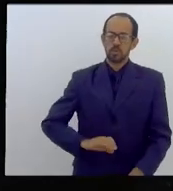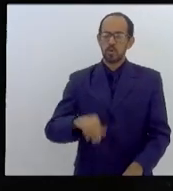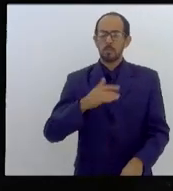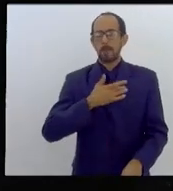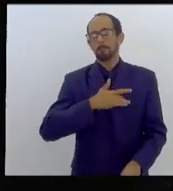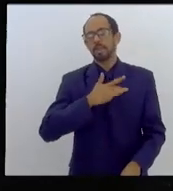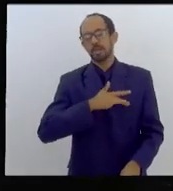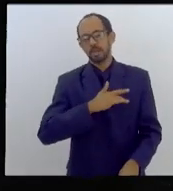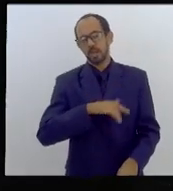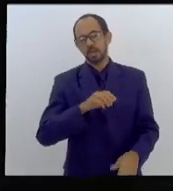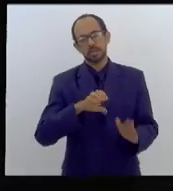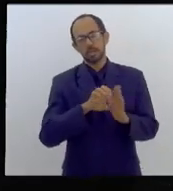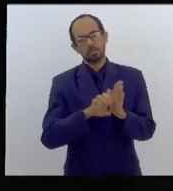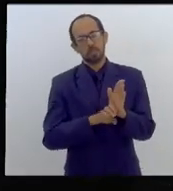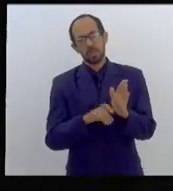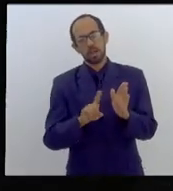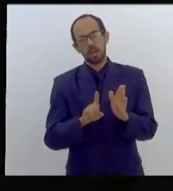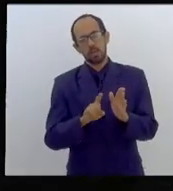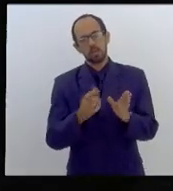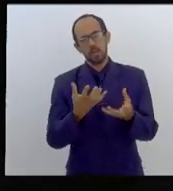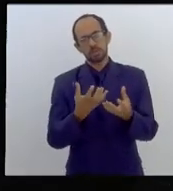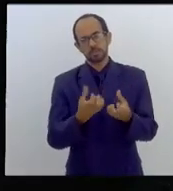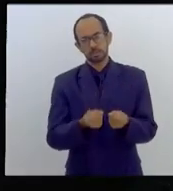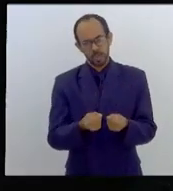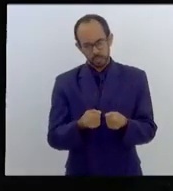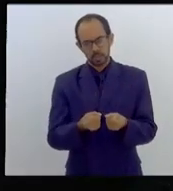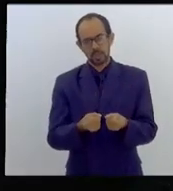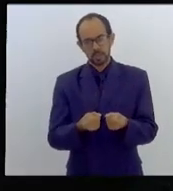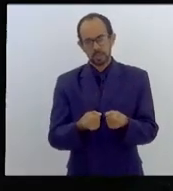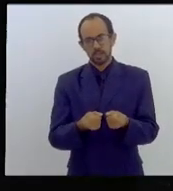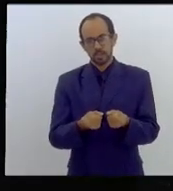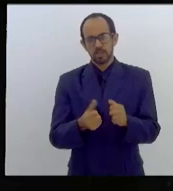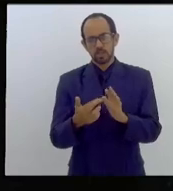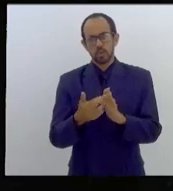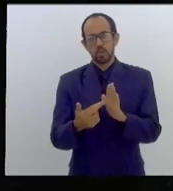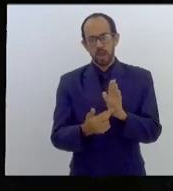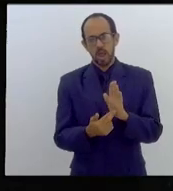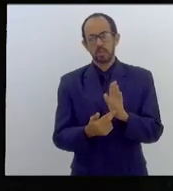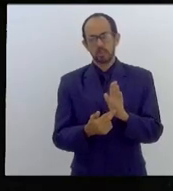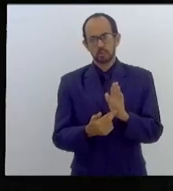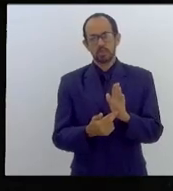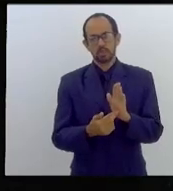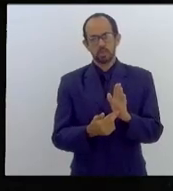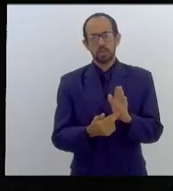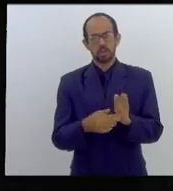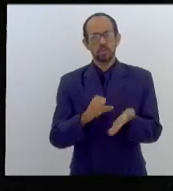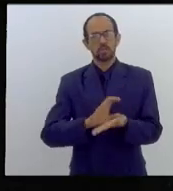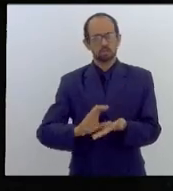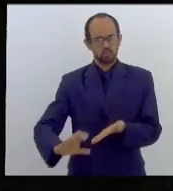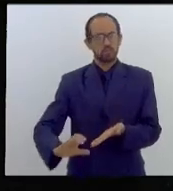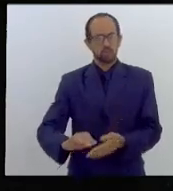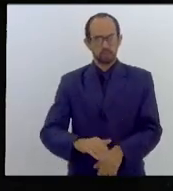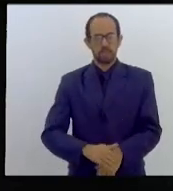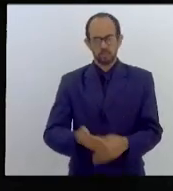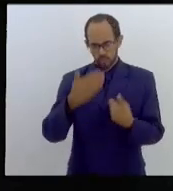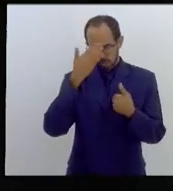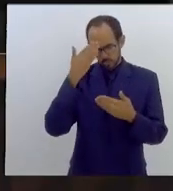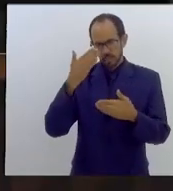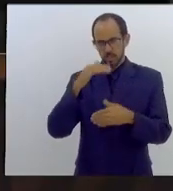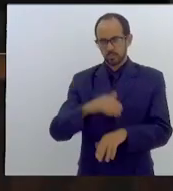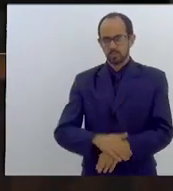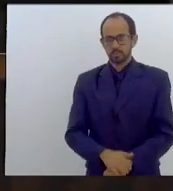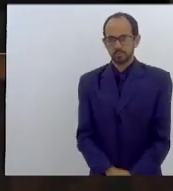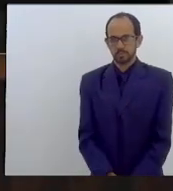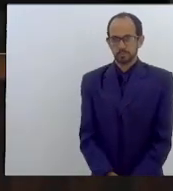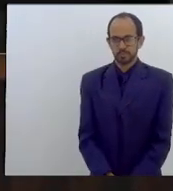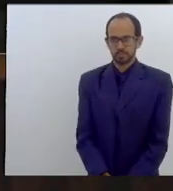que essa emenda não tenha sido acolhida no relatório, no parecer da Comissão de Orçamento. Obrigada. Obrigado,